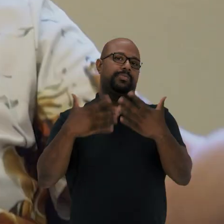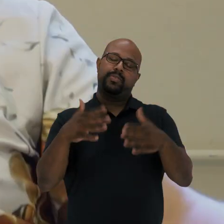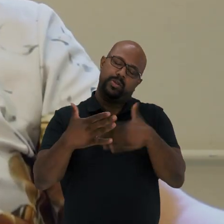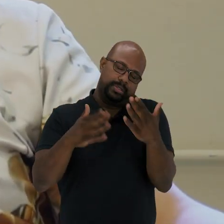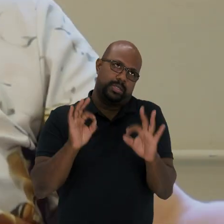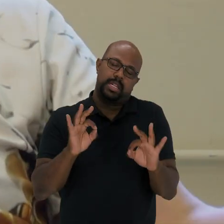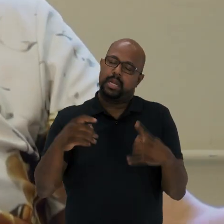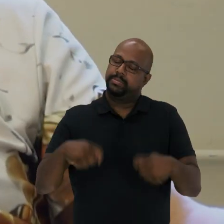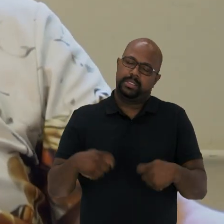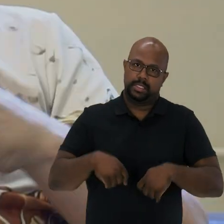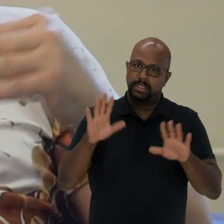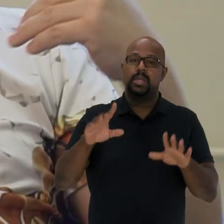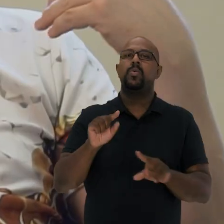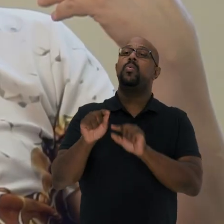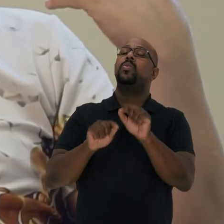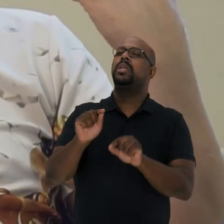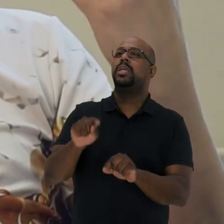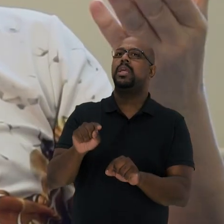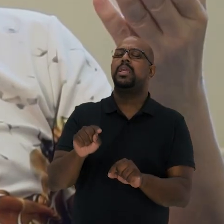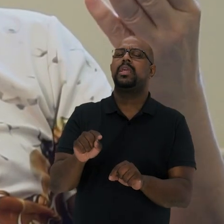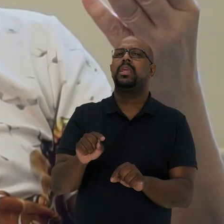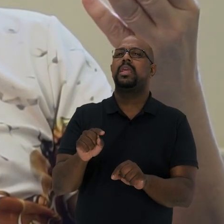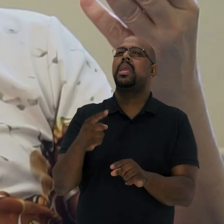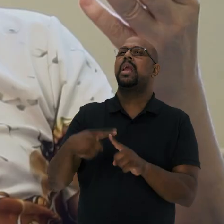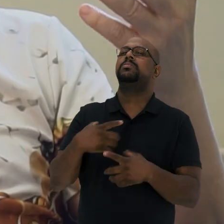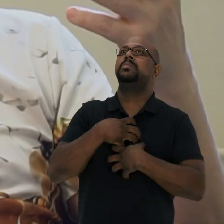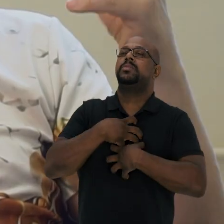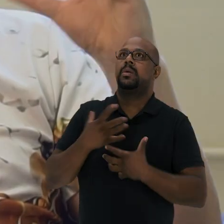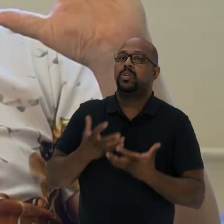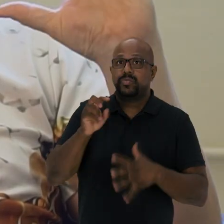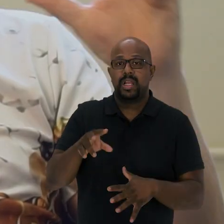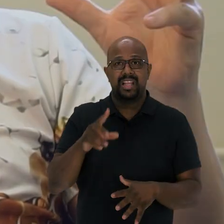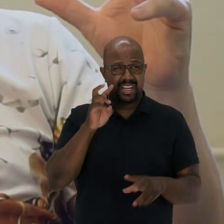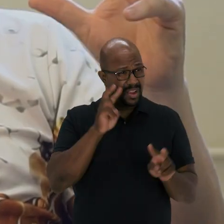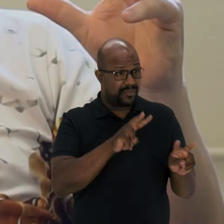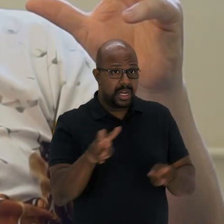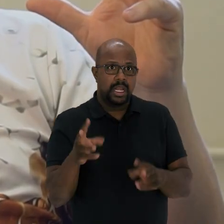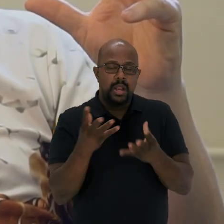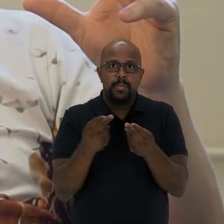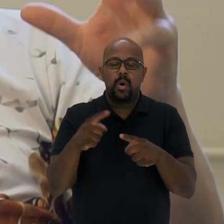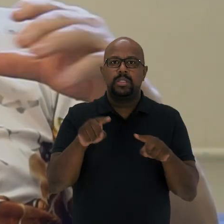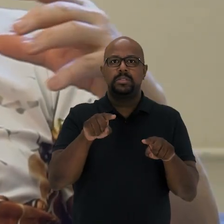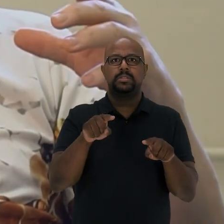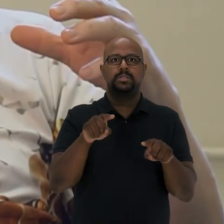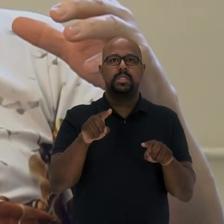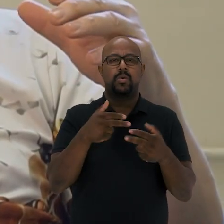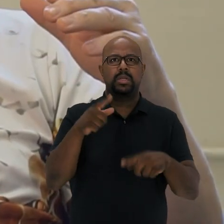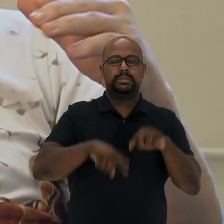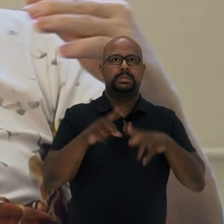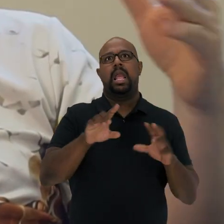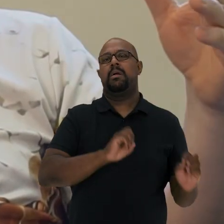foram evoluindo, obviamente, como tem que ser. O que levou ele a fazer isso foi ele ver aquele monte de cargas